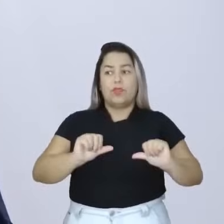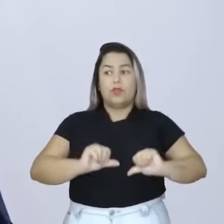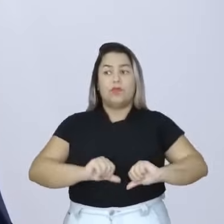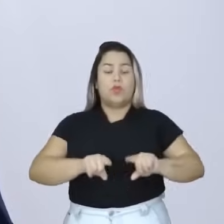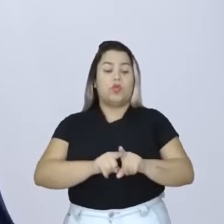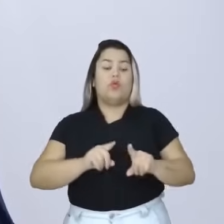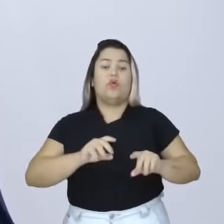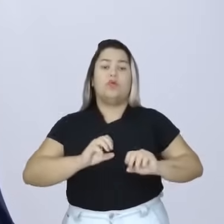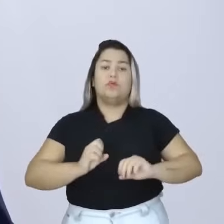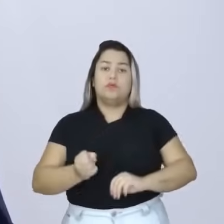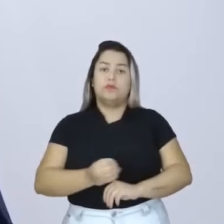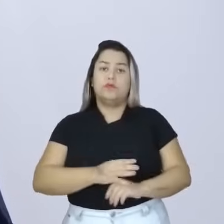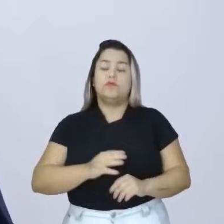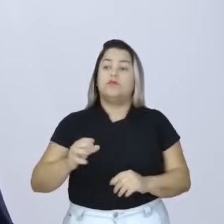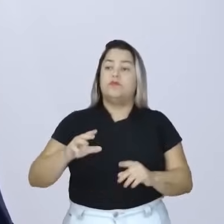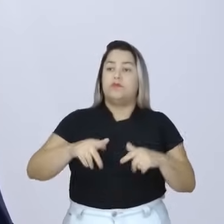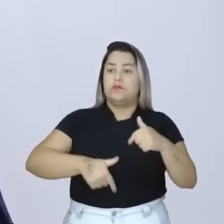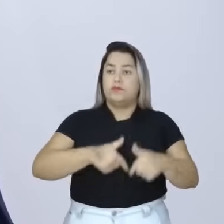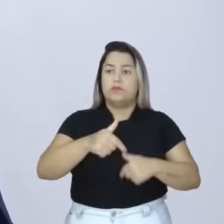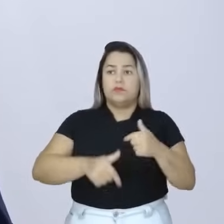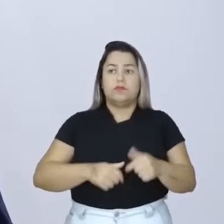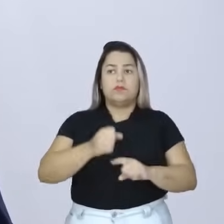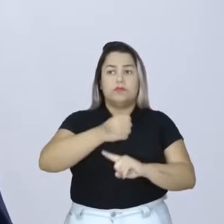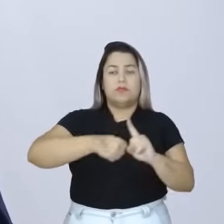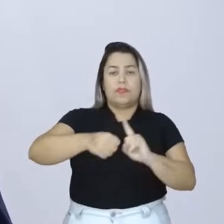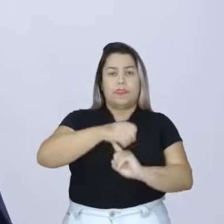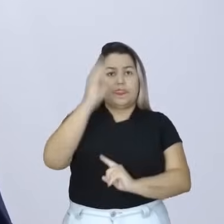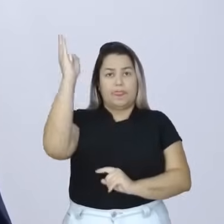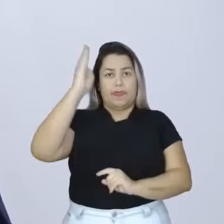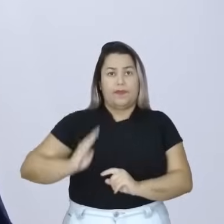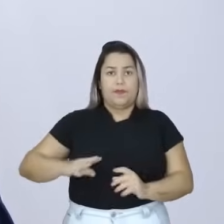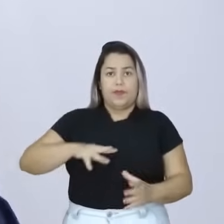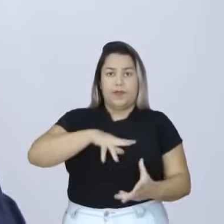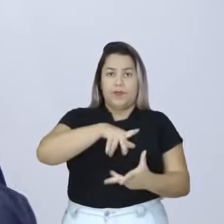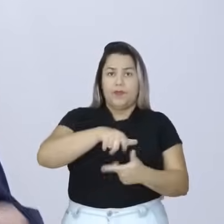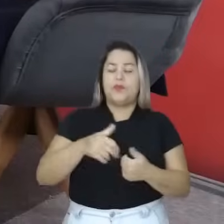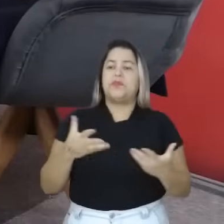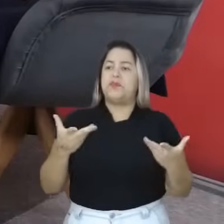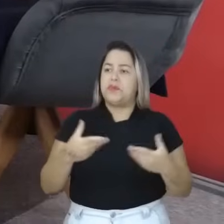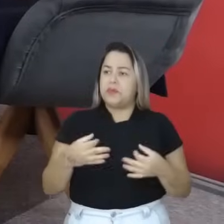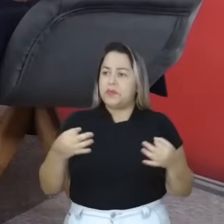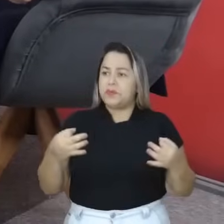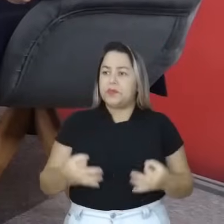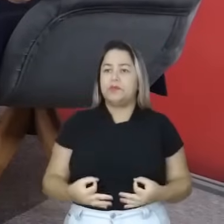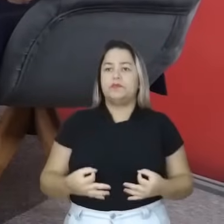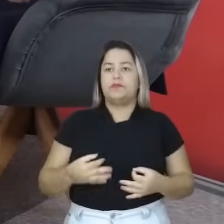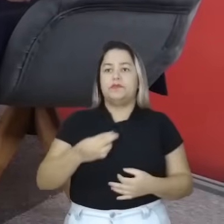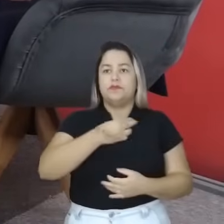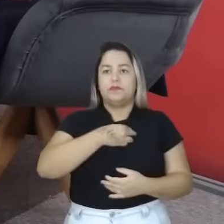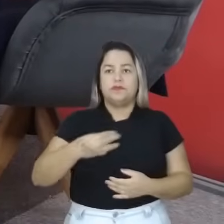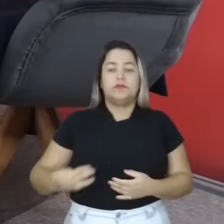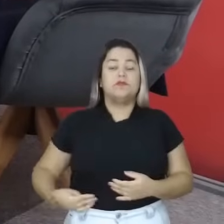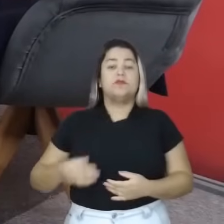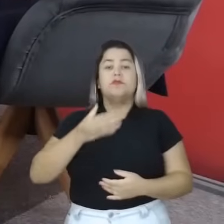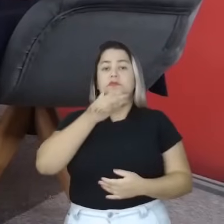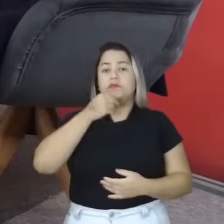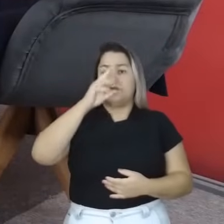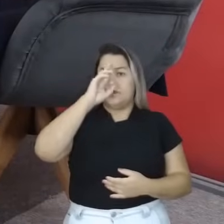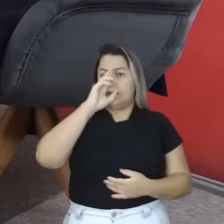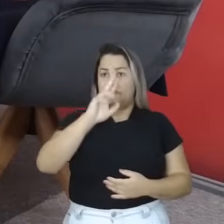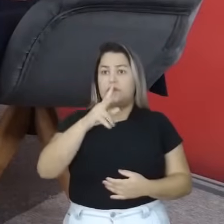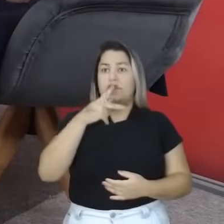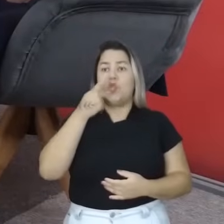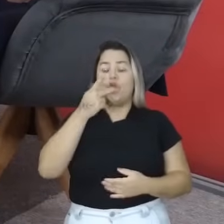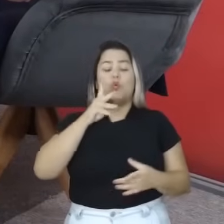do trabalho que se apresenta para a sociedade brasileira e para o mundo. Perfeito, ministro. Está vendo como o senhor falou, a sinergia, né?